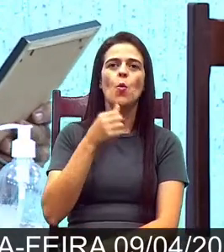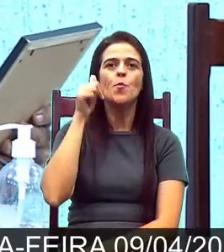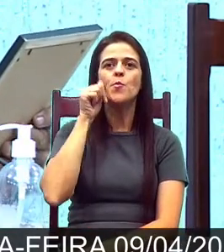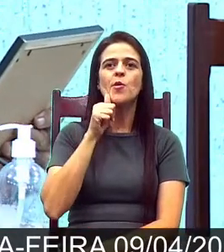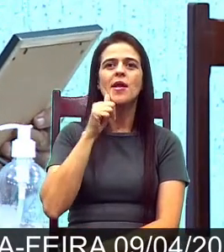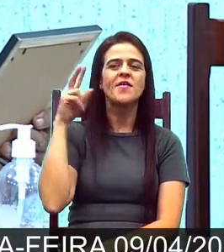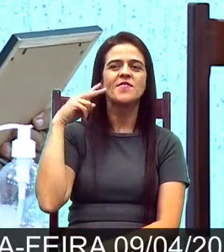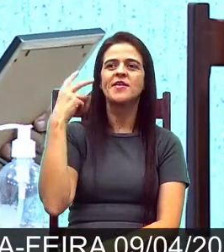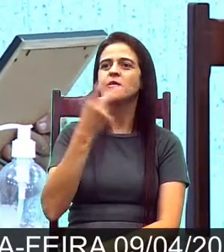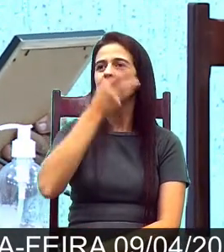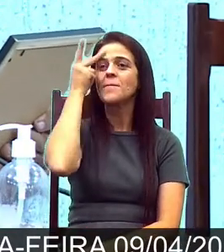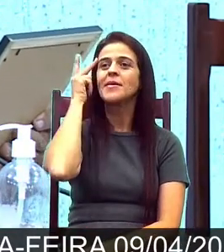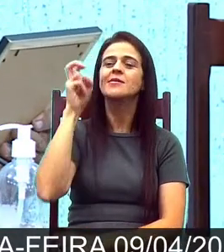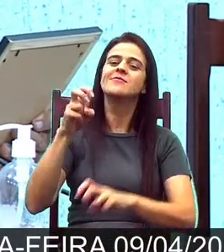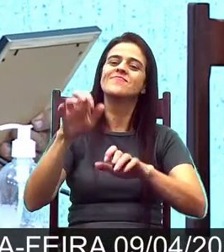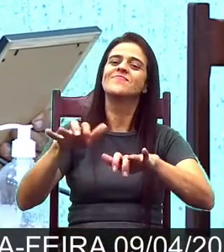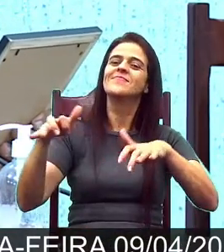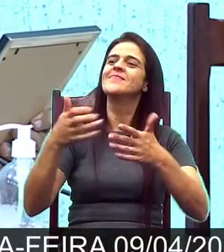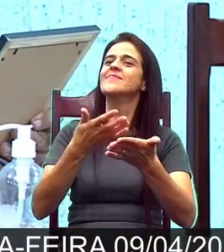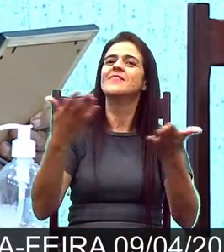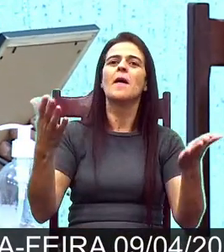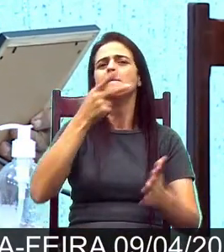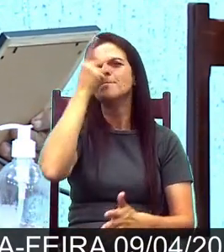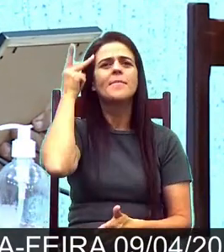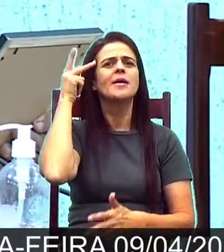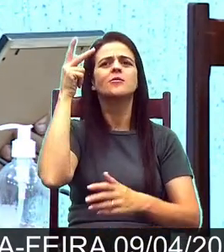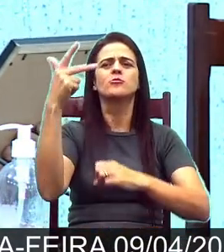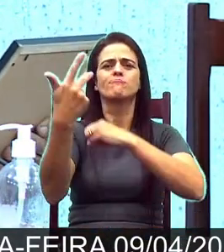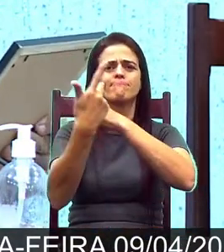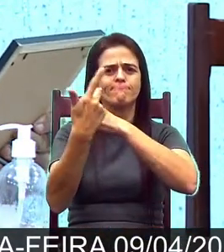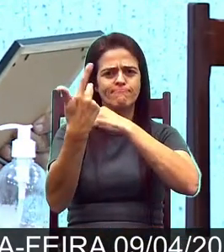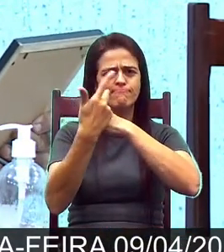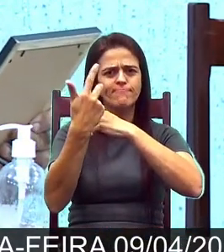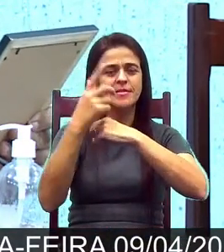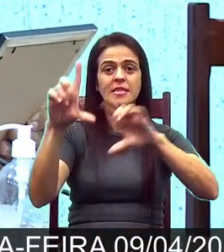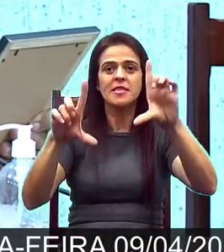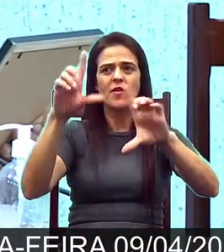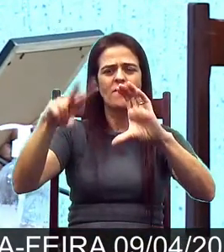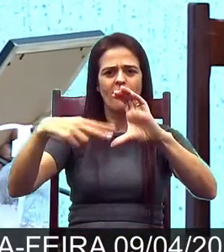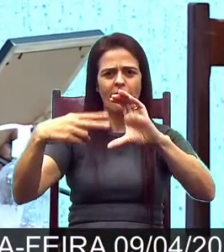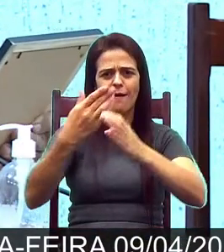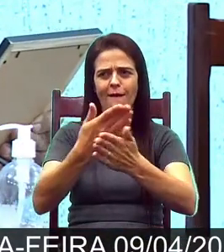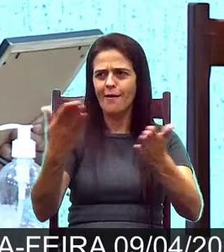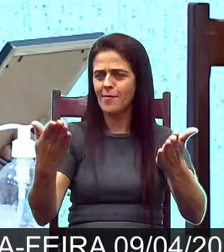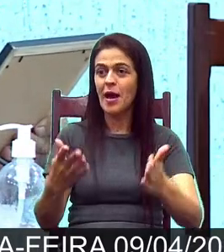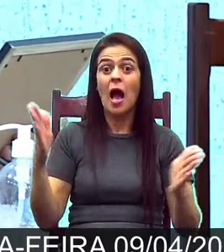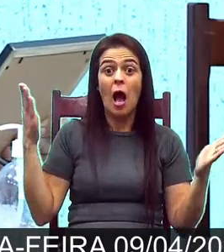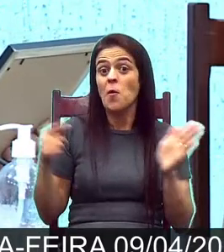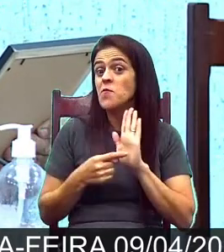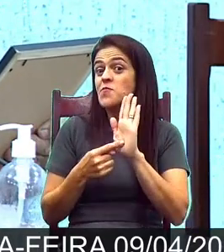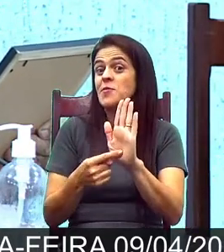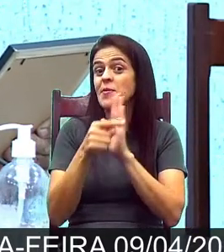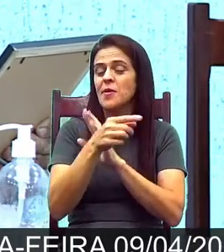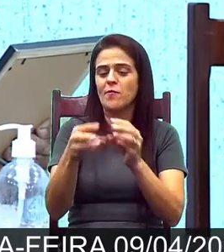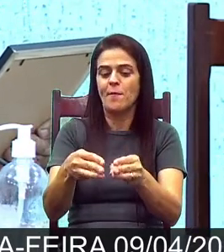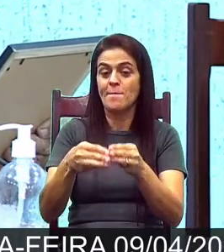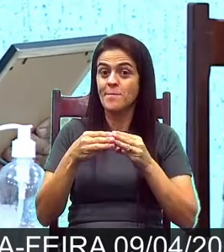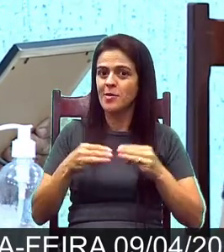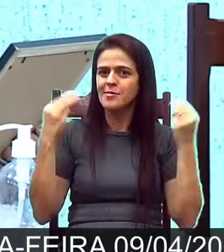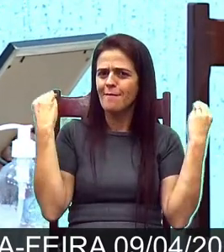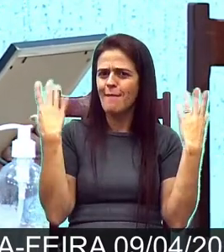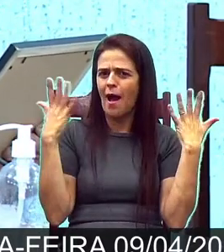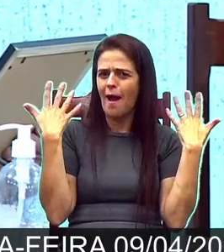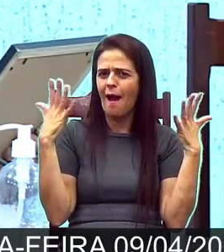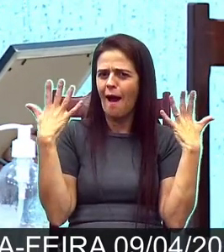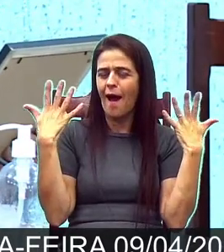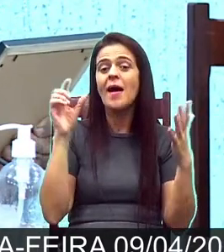aqui presente, todos que nos assistem pela TV Câmara, neste momento eu quero apresentar uma moção de